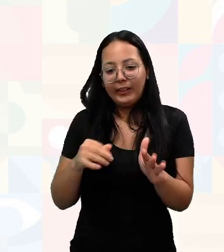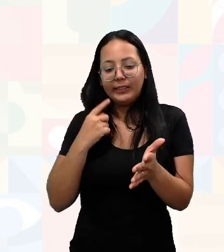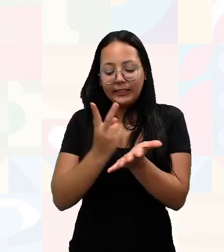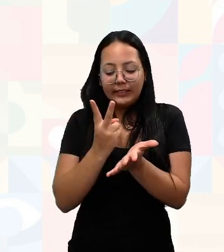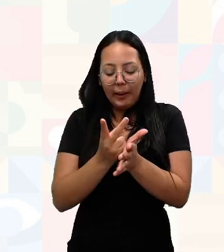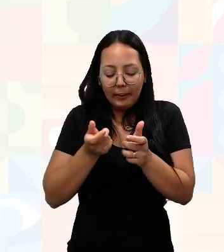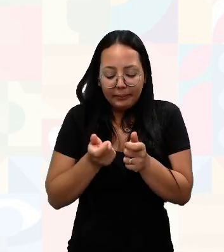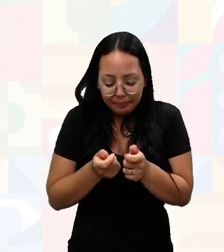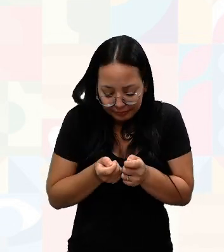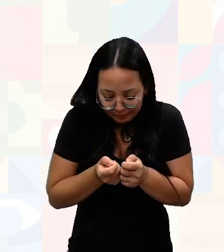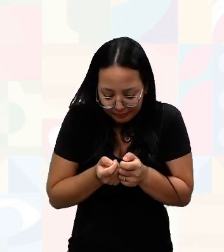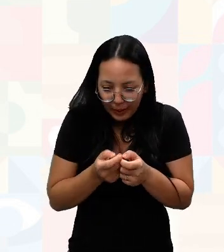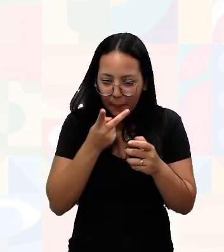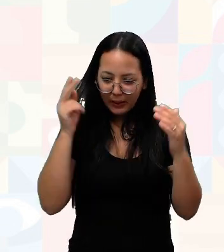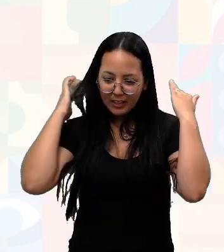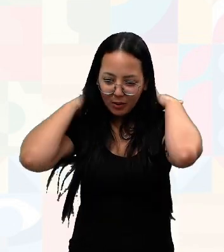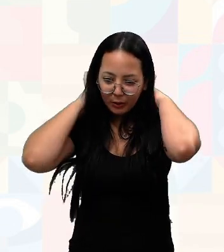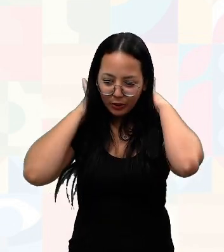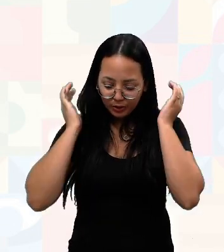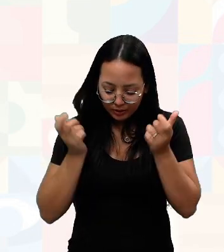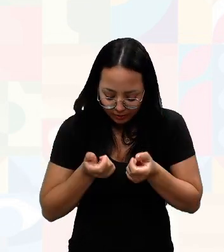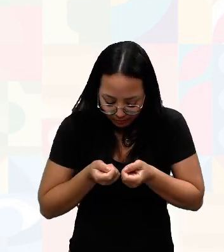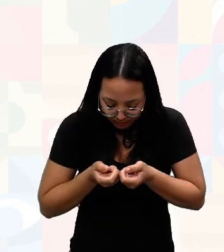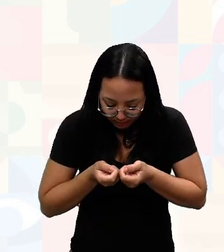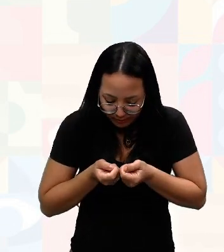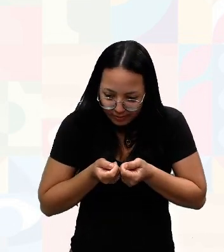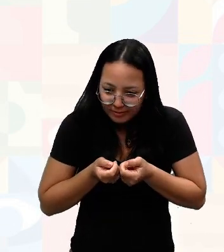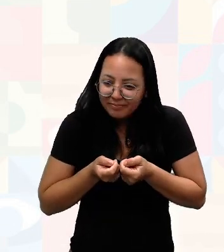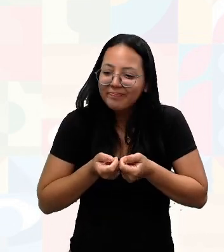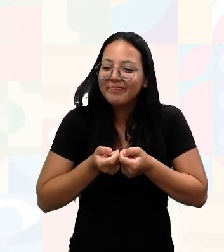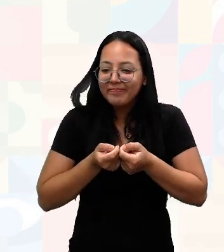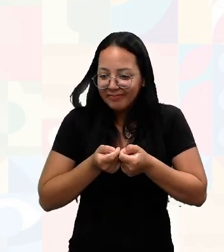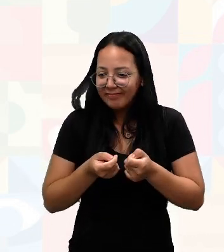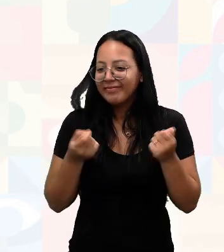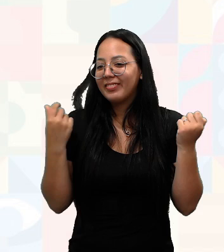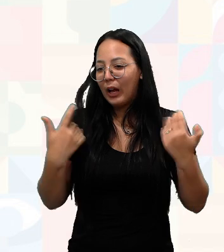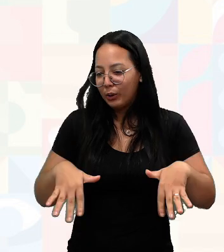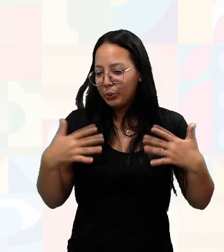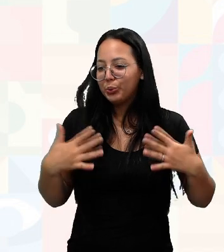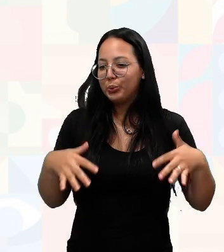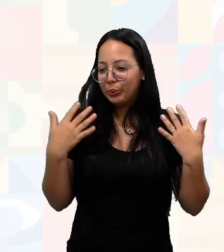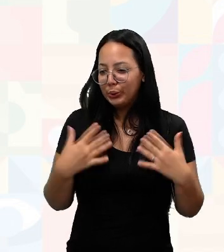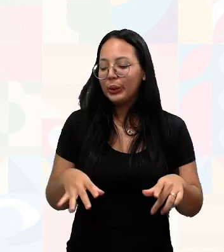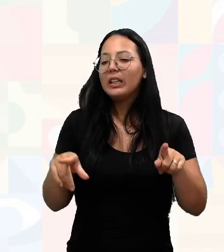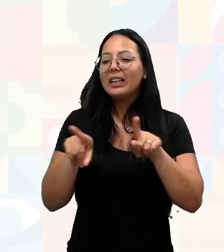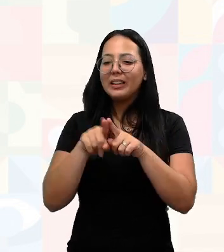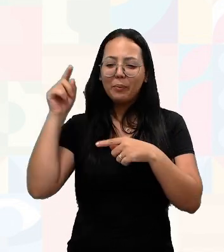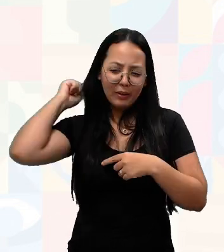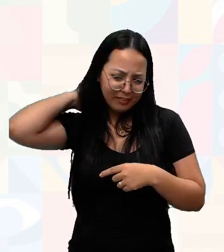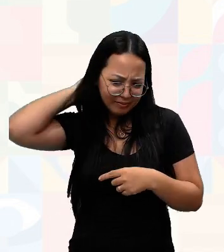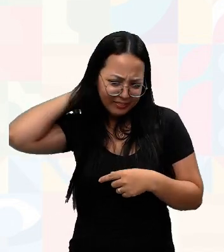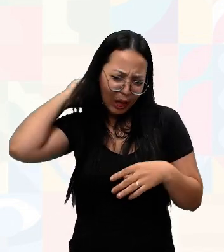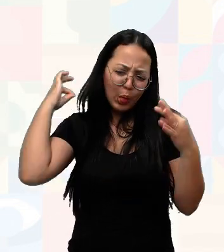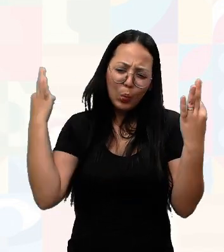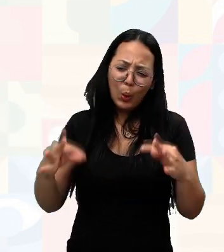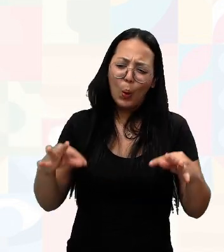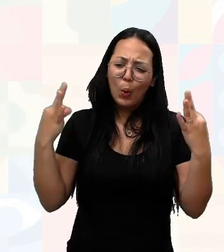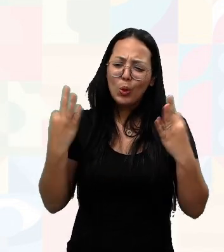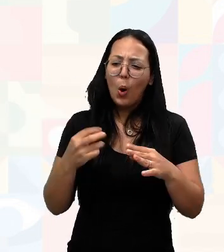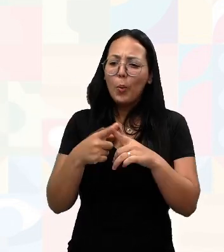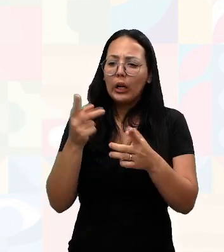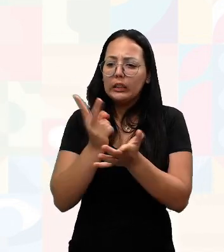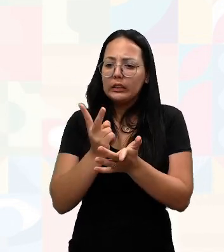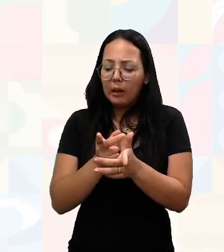gente termina curvando, né, o dorso e a gente fica com dor no pescoço,